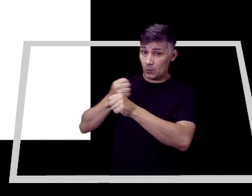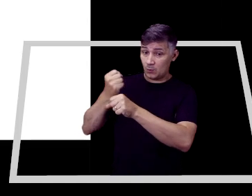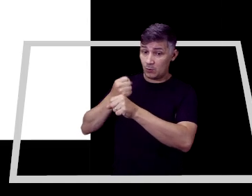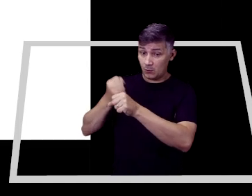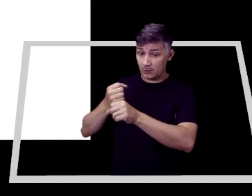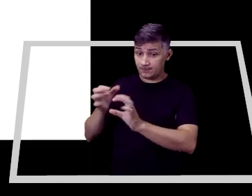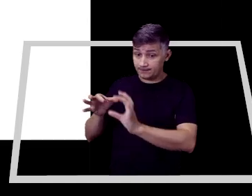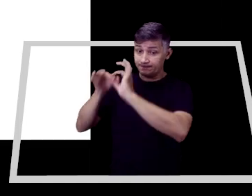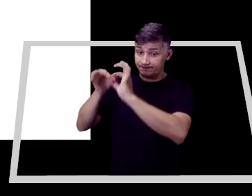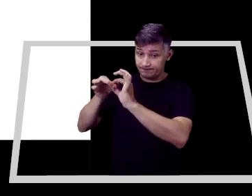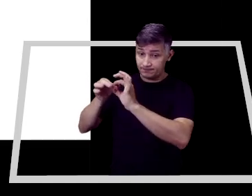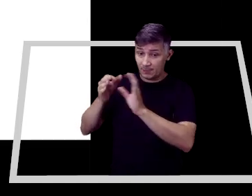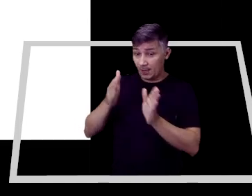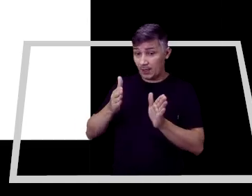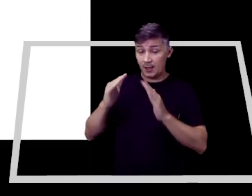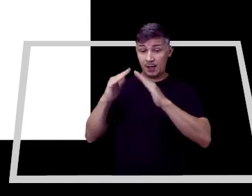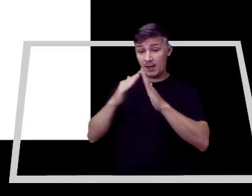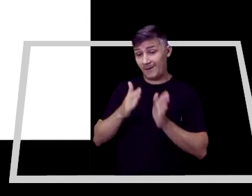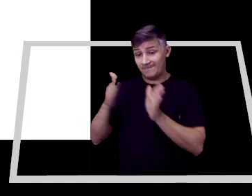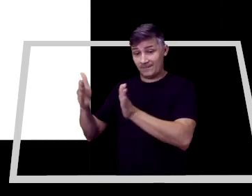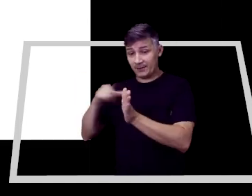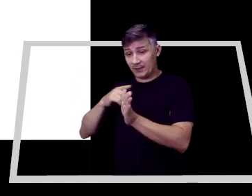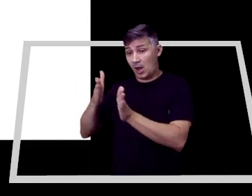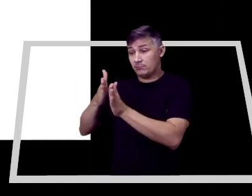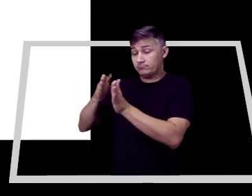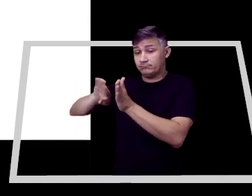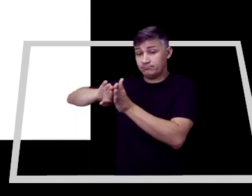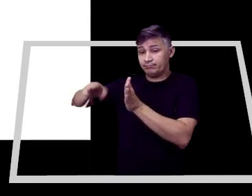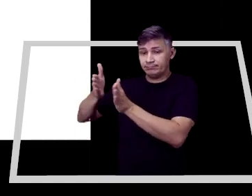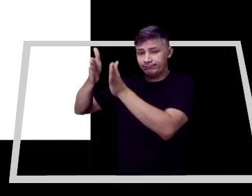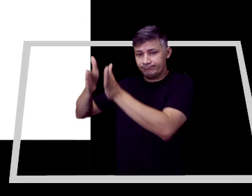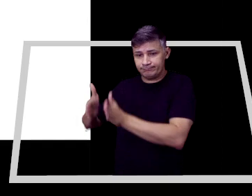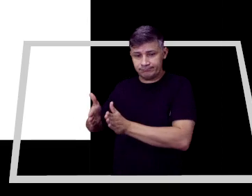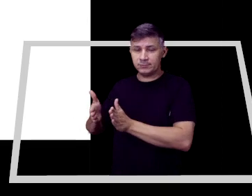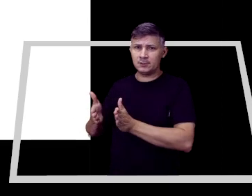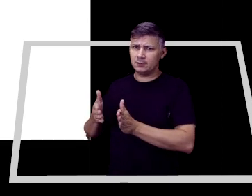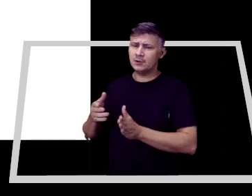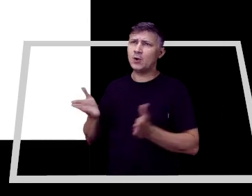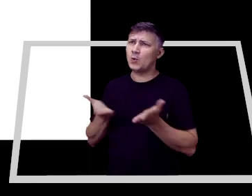ancorar no terreno vizinho, então tem um recuo obrigatório. Nesse momento, hoje, a legislação de São Paulo